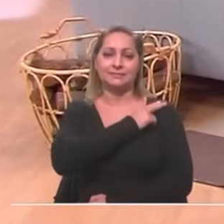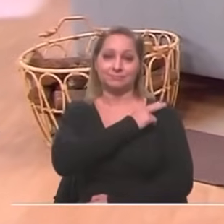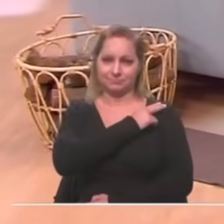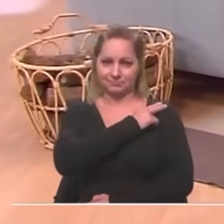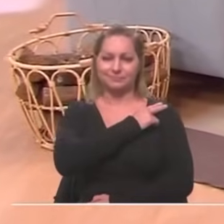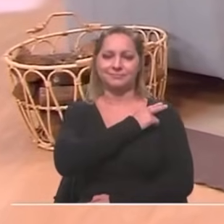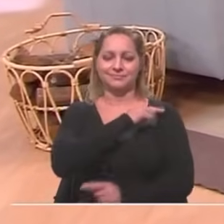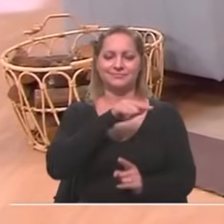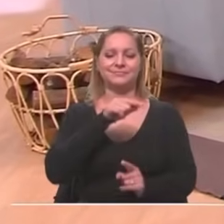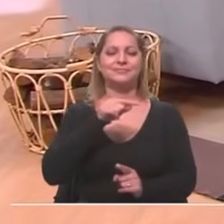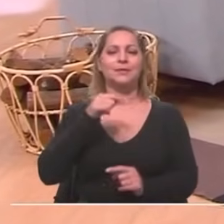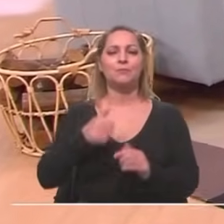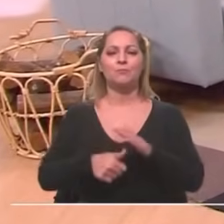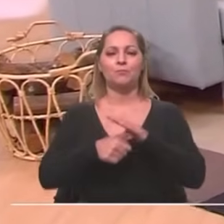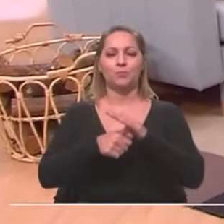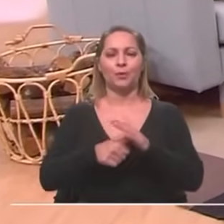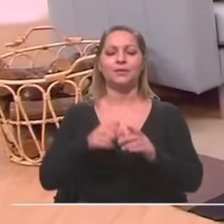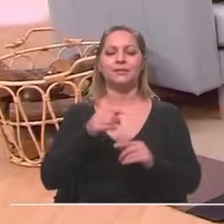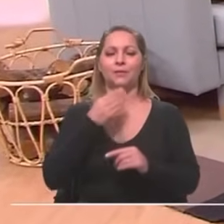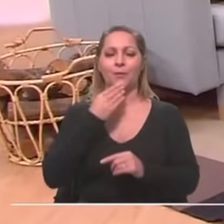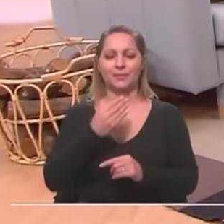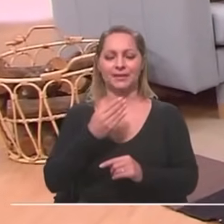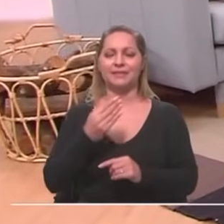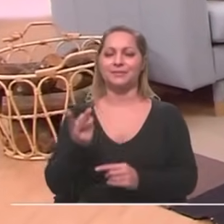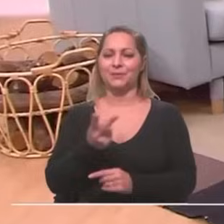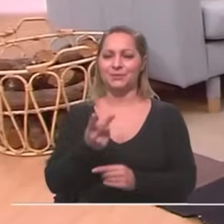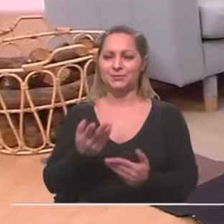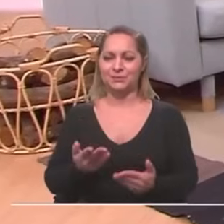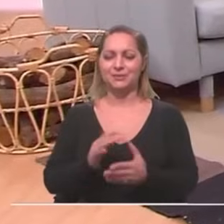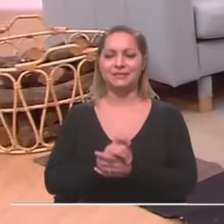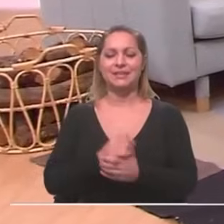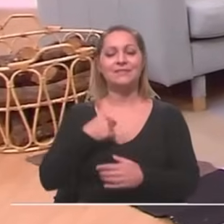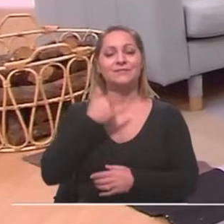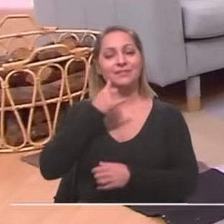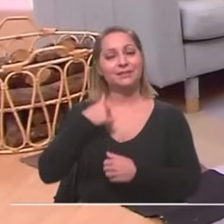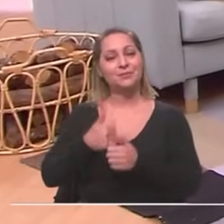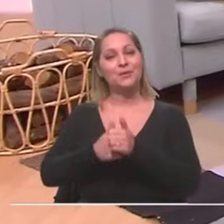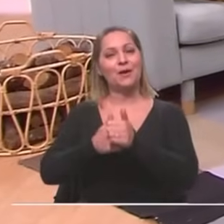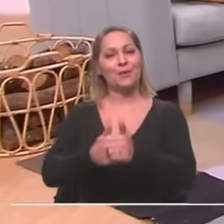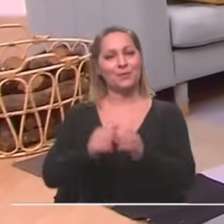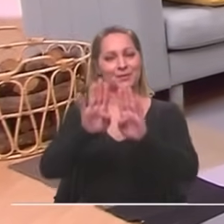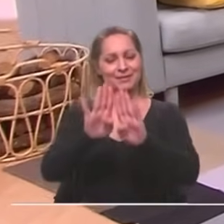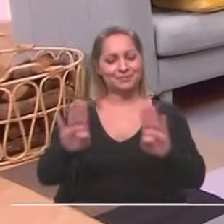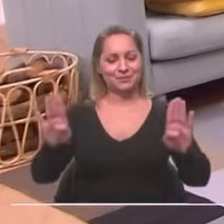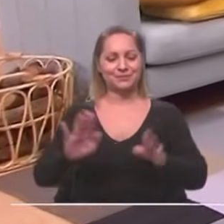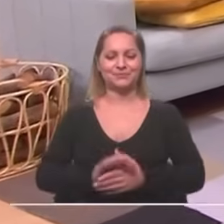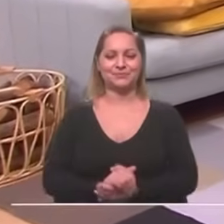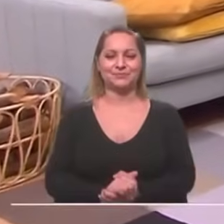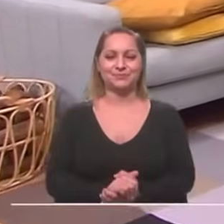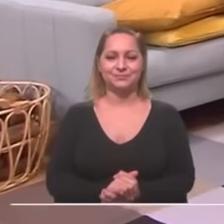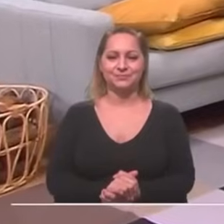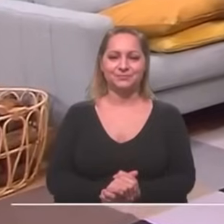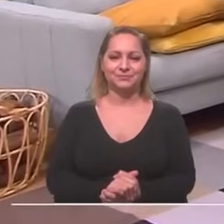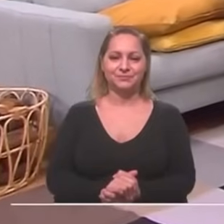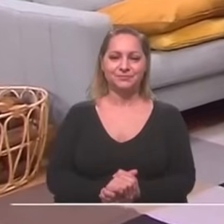Matos, Sargento-mor Sanguinete Costa, muito obrigado para vocês. Muito obrigado. E muitas felicidades. Eu acompanho-vos à porta. Muito obrigado. Está bem? Muito obrigado. O João,